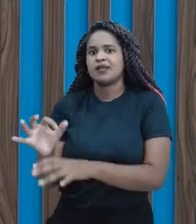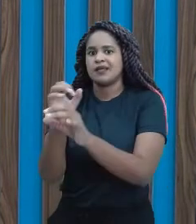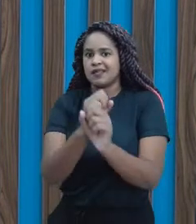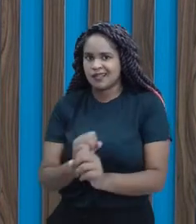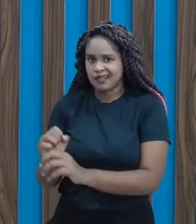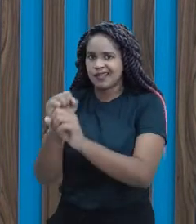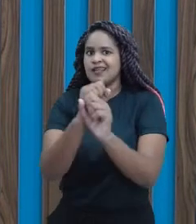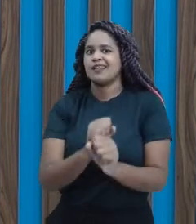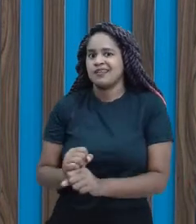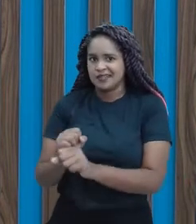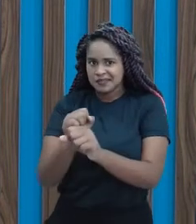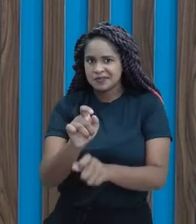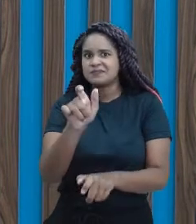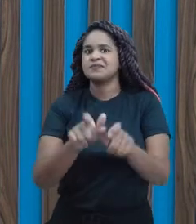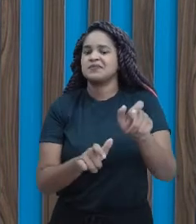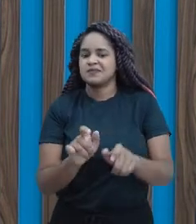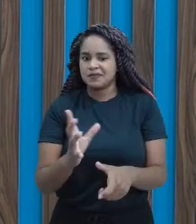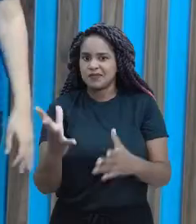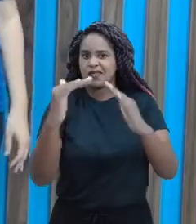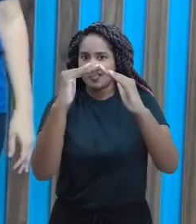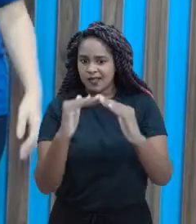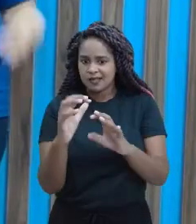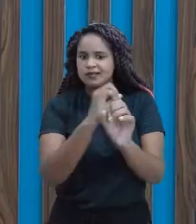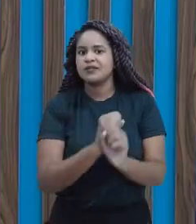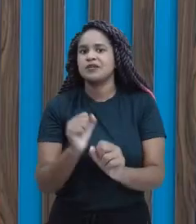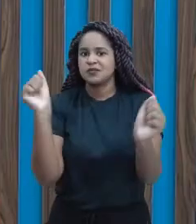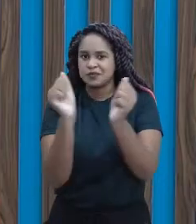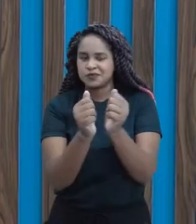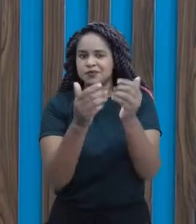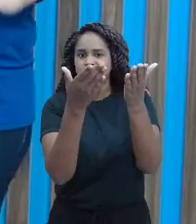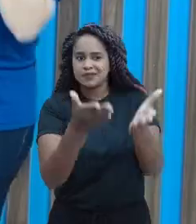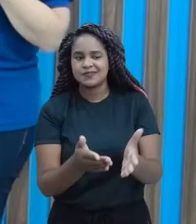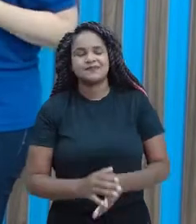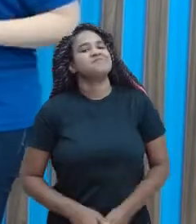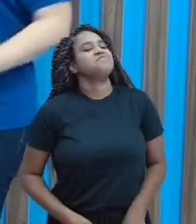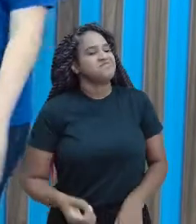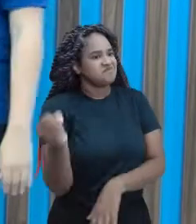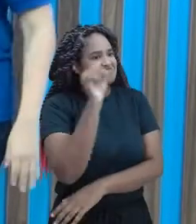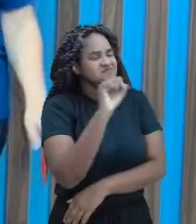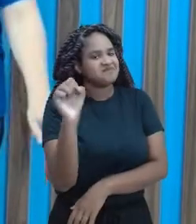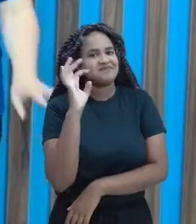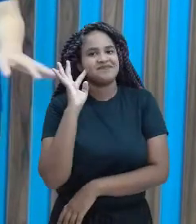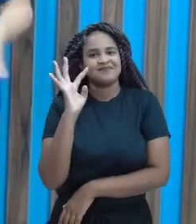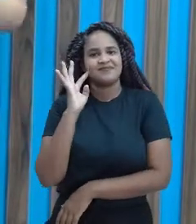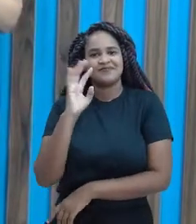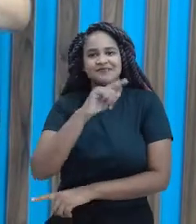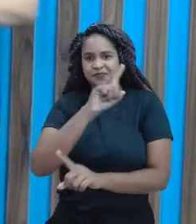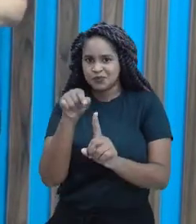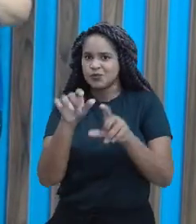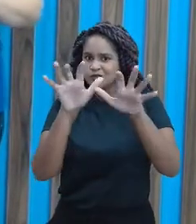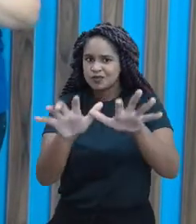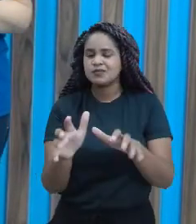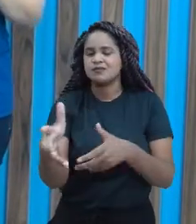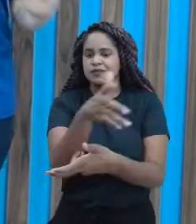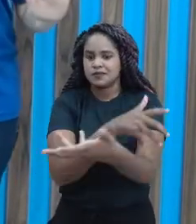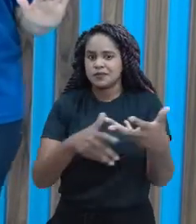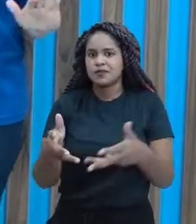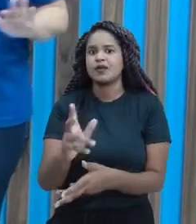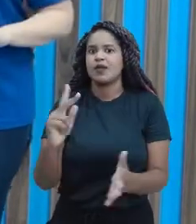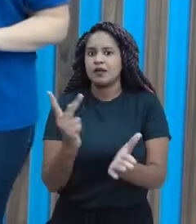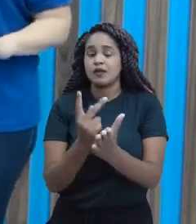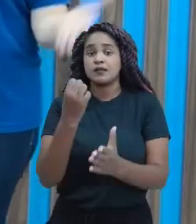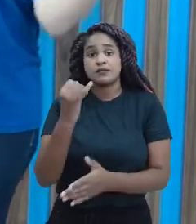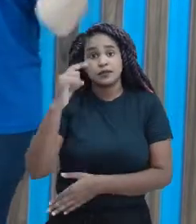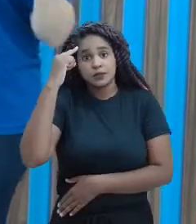Então, o pessoal tá fazendo cálculo também junto contigo. Que legal, então. A ideia é essa, que essa interação aconteça e se a